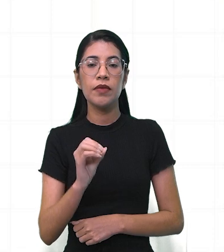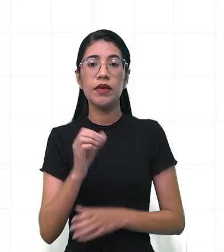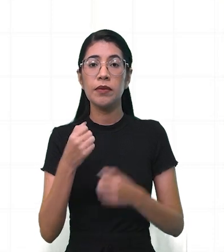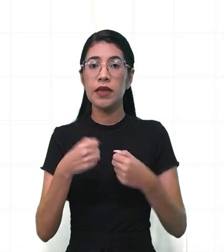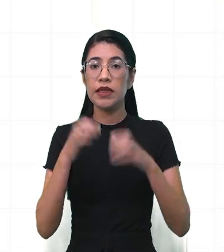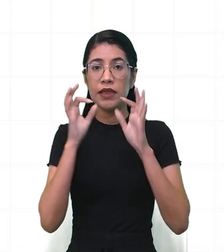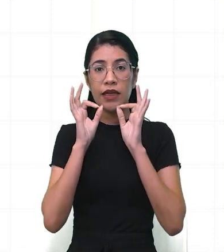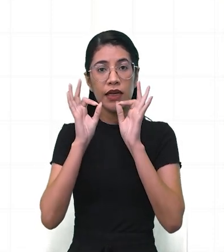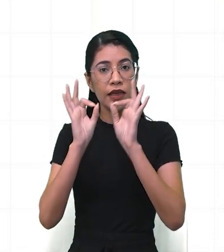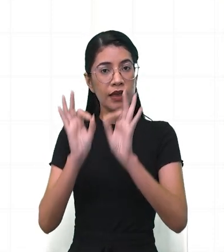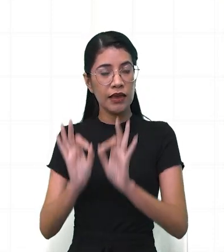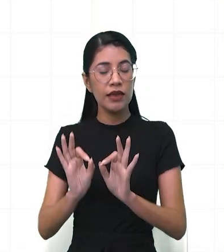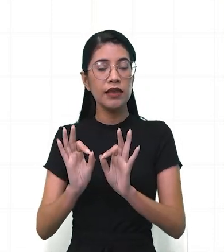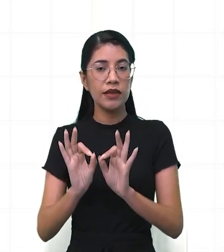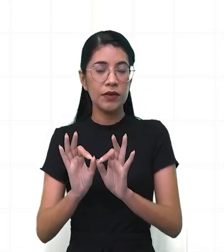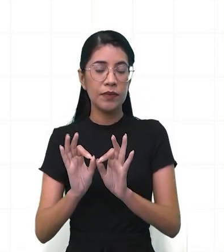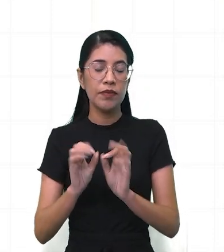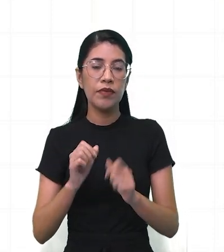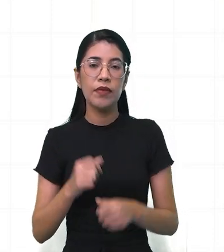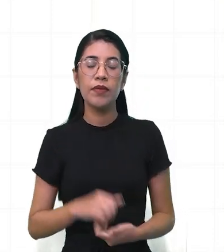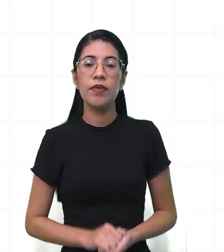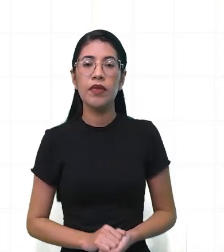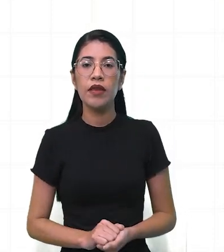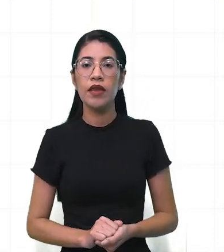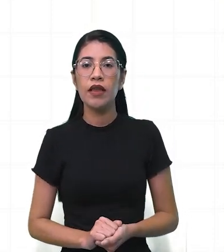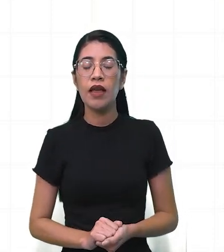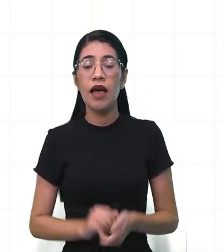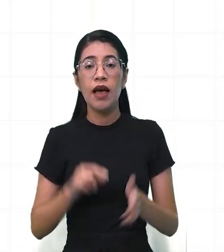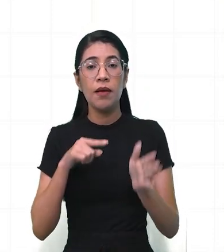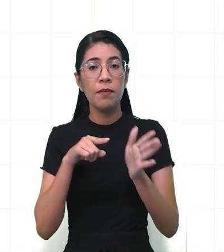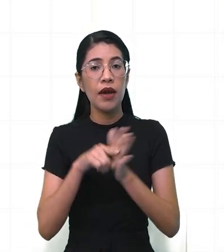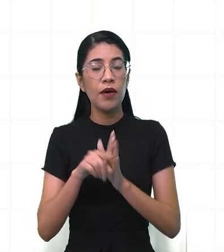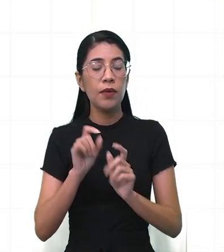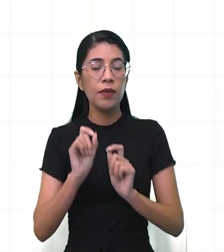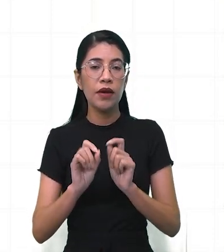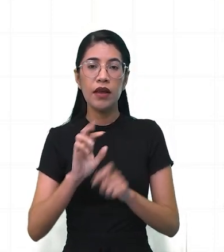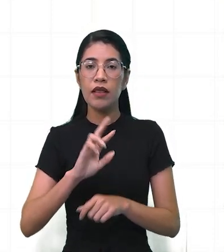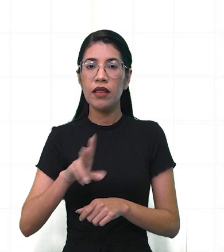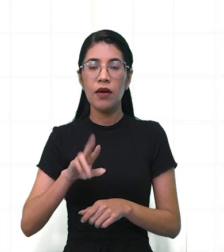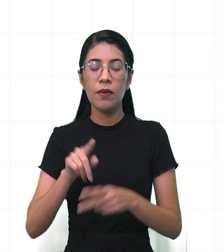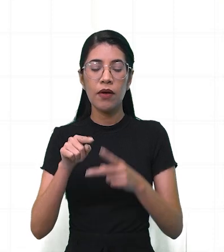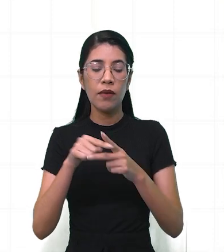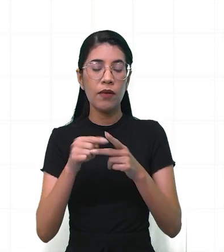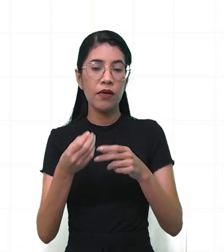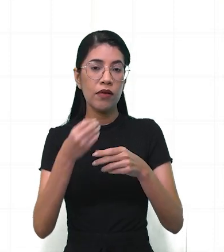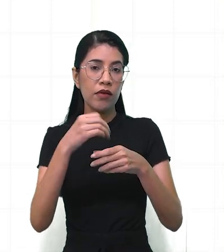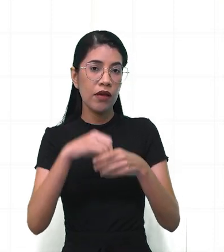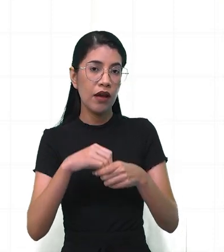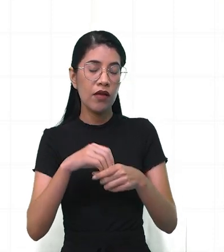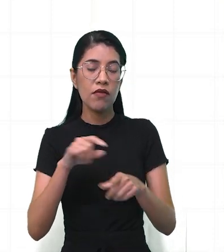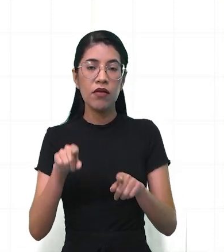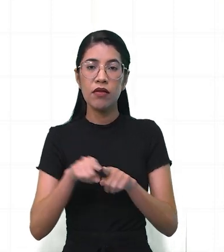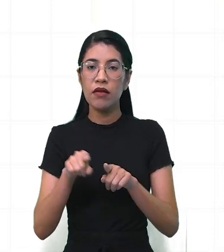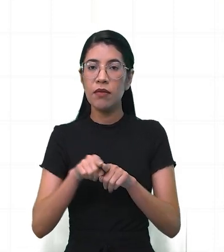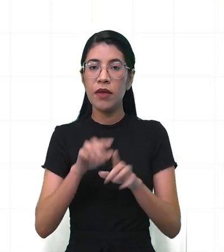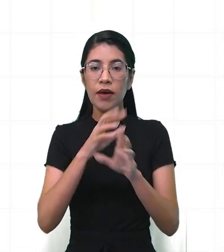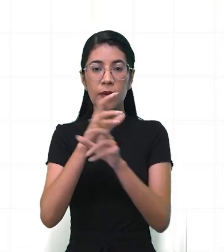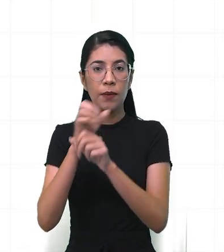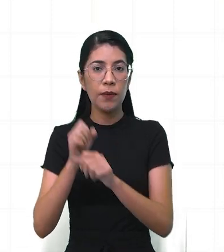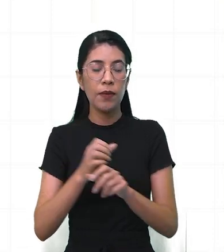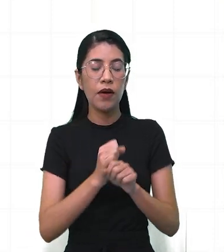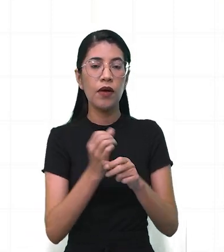atenção aqui. Ele não está pedindo aí o ângulo interno, ele não está pedindo a soma dos